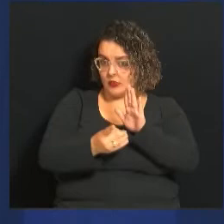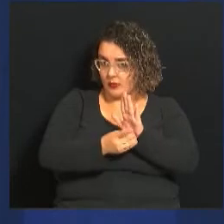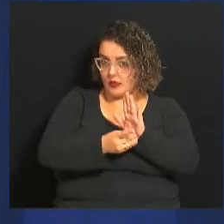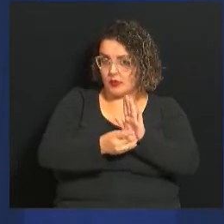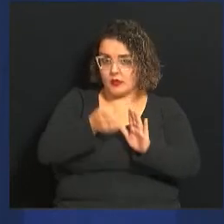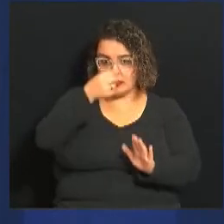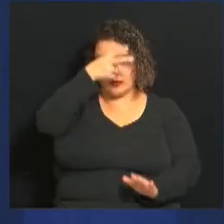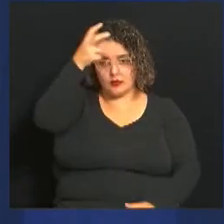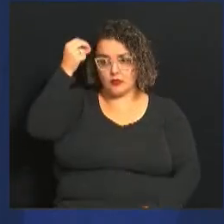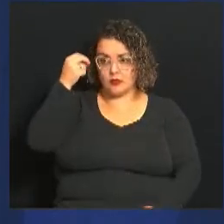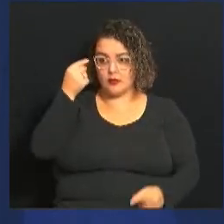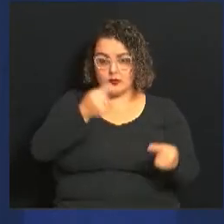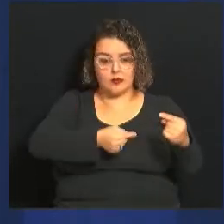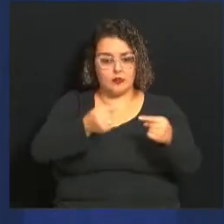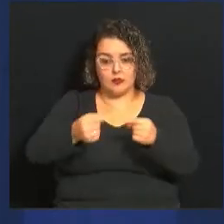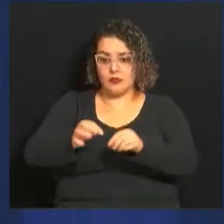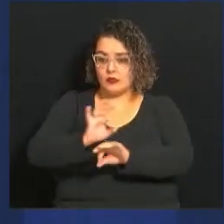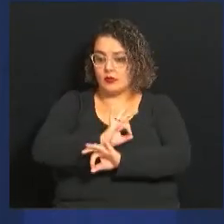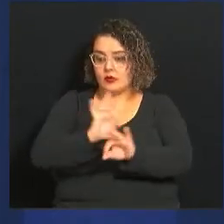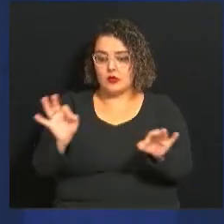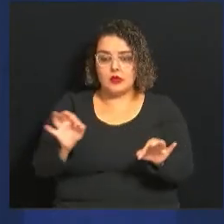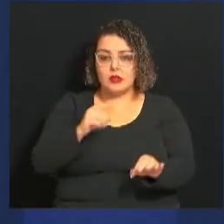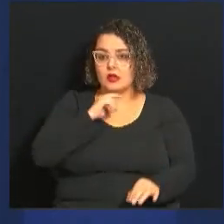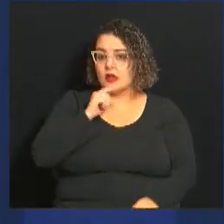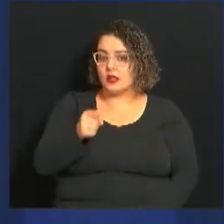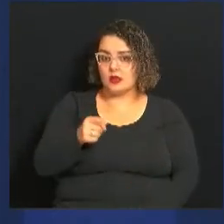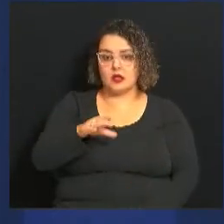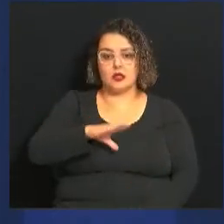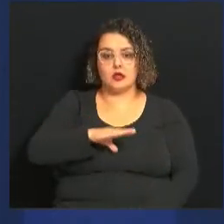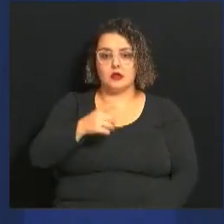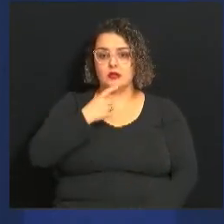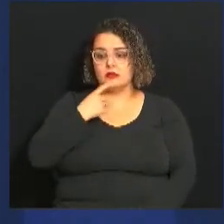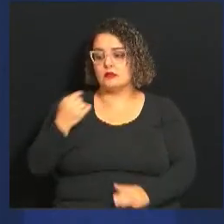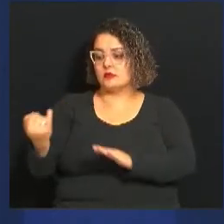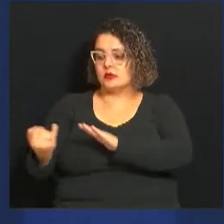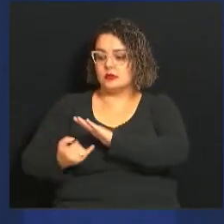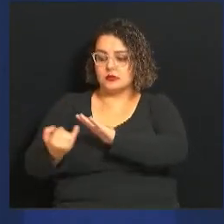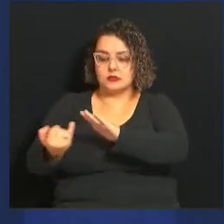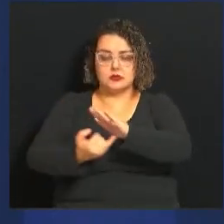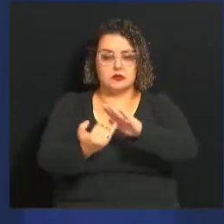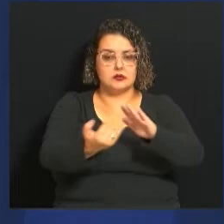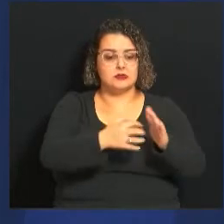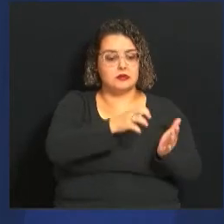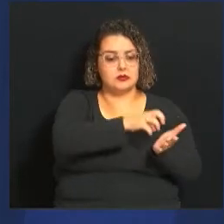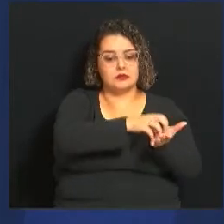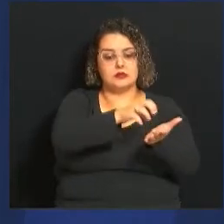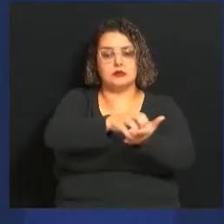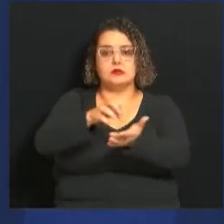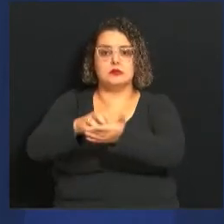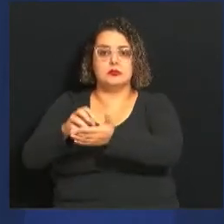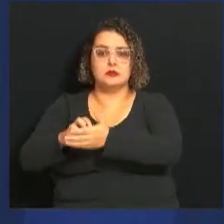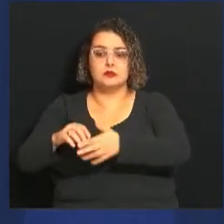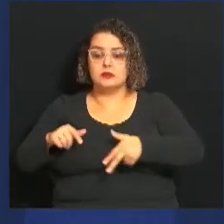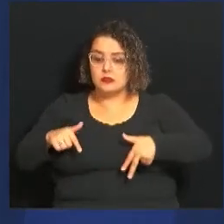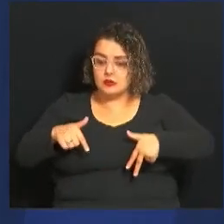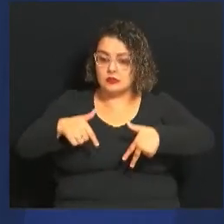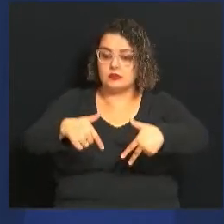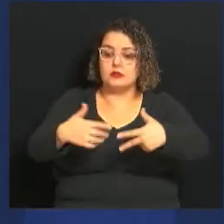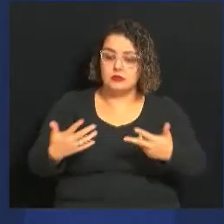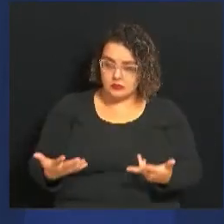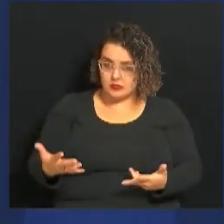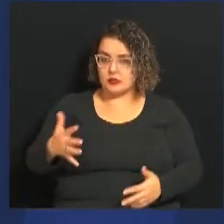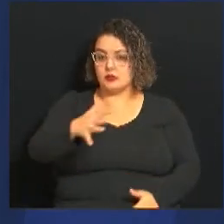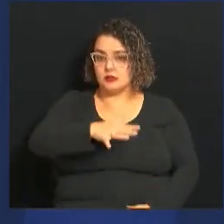discutiu com ninguém na cidade, né? Não discutiu com as entidades, com quem milita nessa área, que é a militância aí